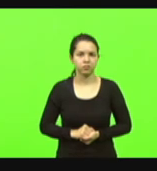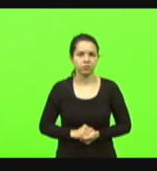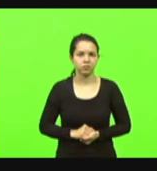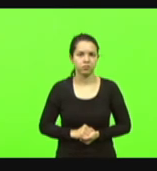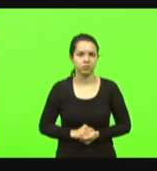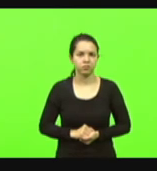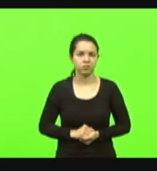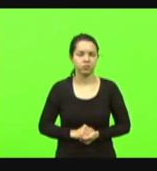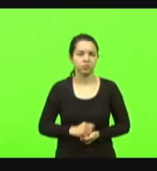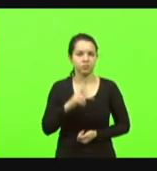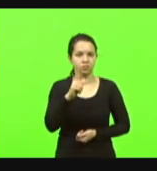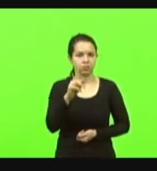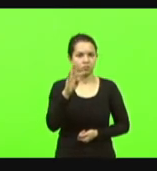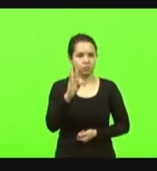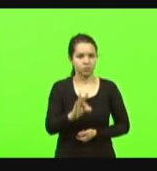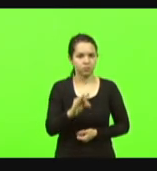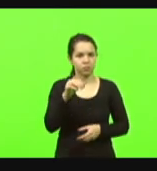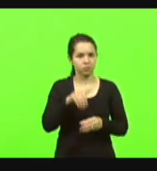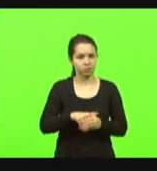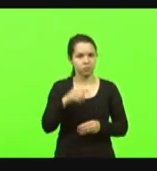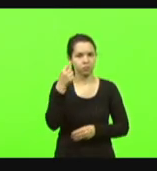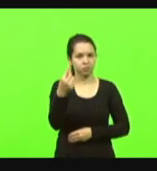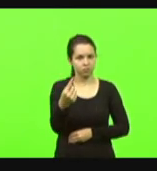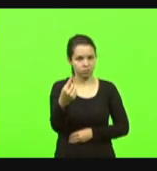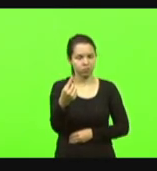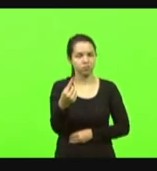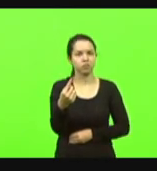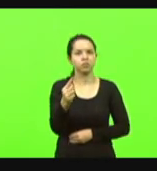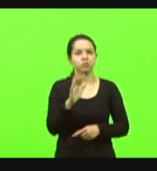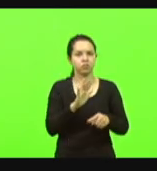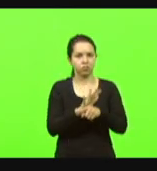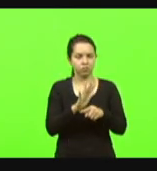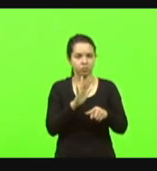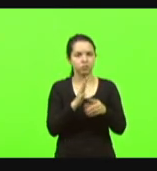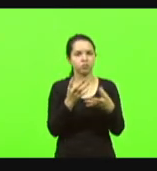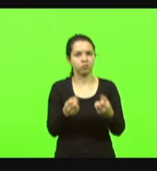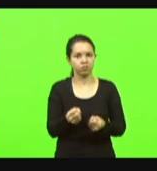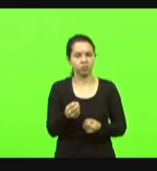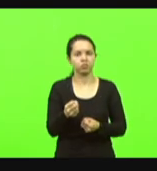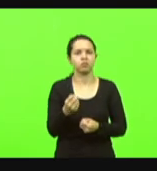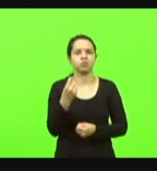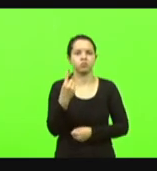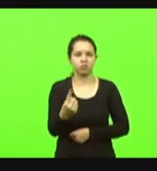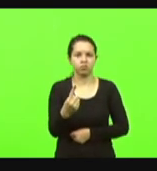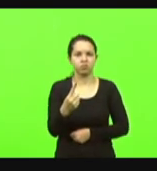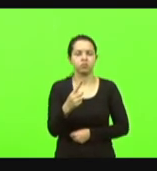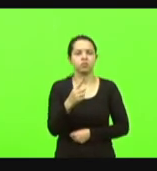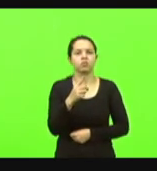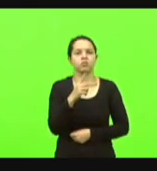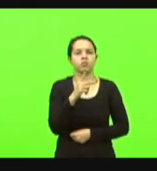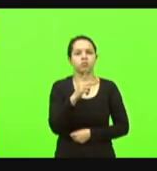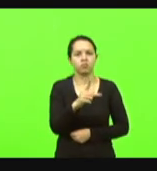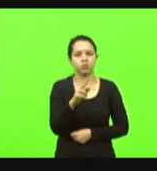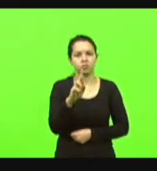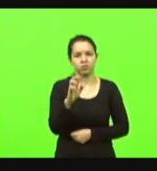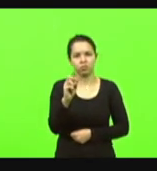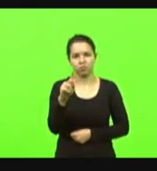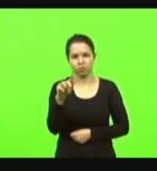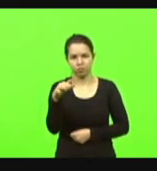o PT volta a uma volta assim a favor do requerimento Progressista encaminha a volta do senhor presidente